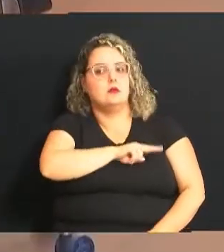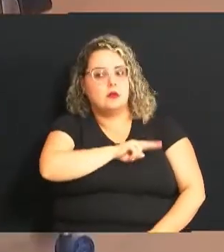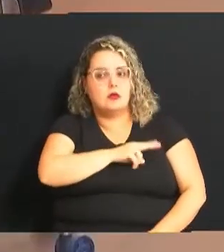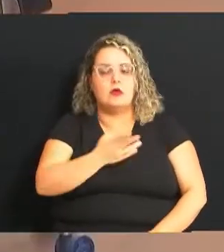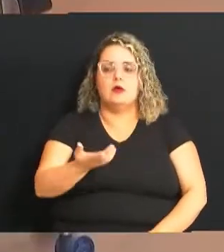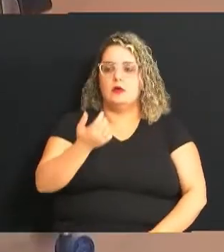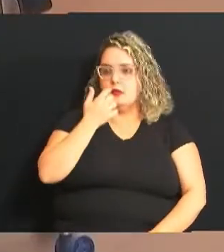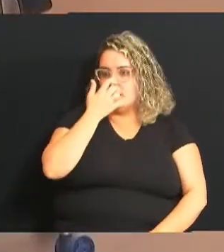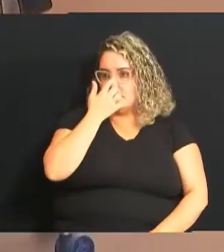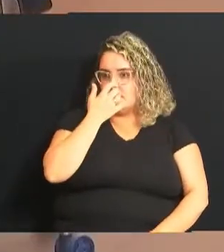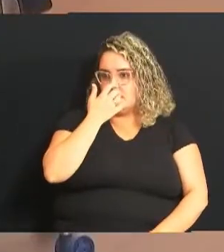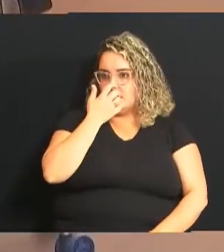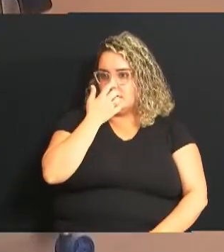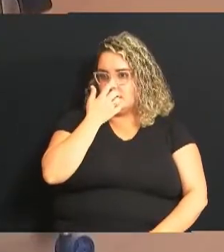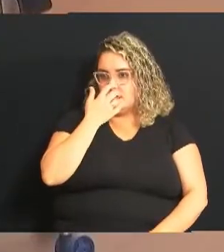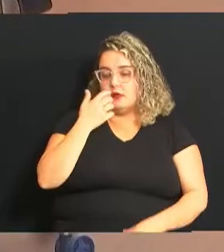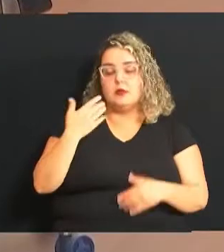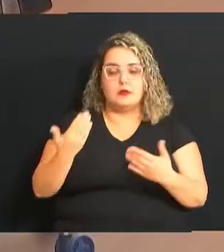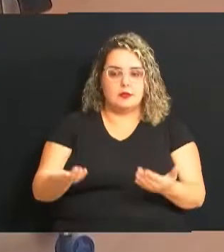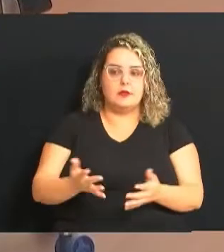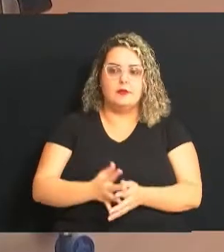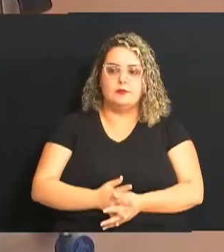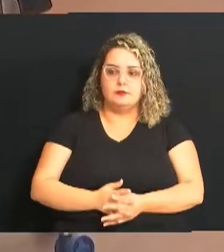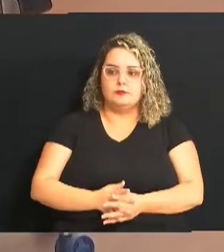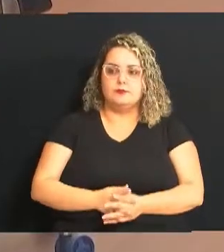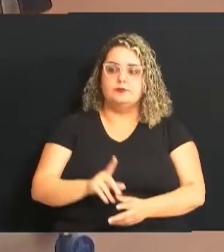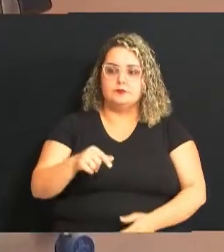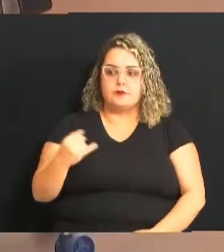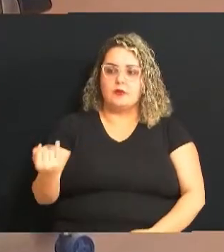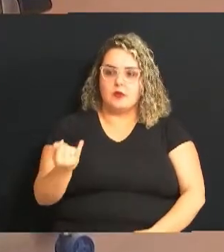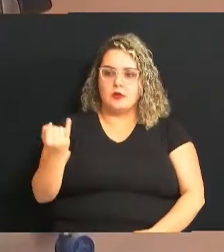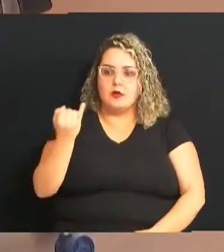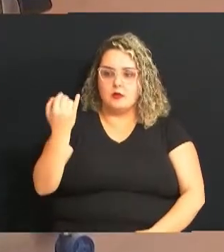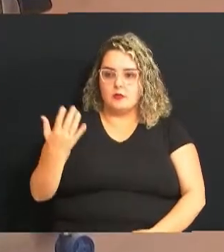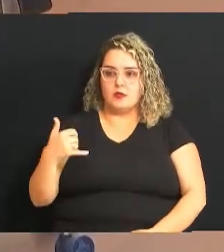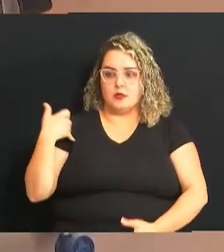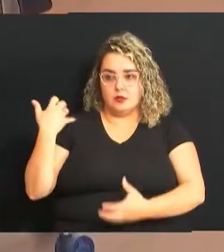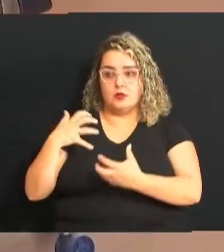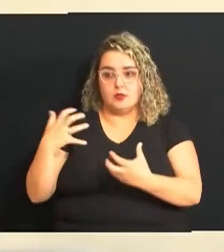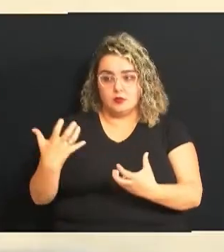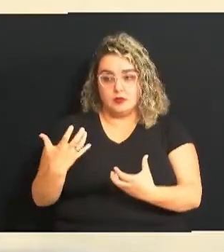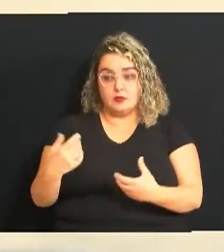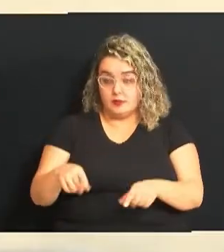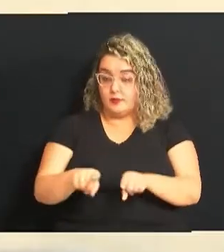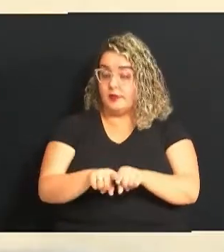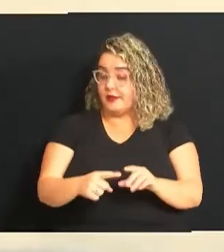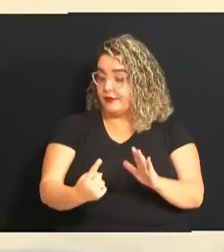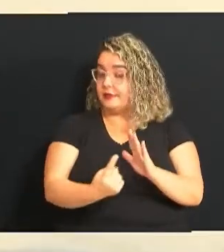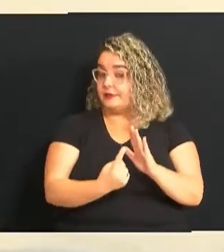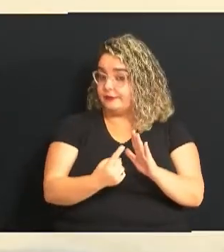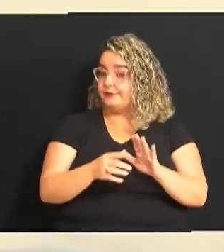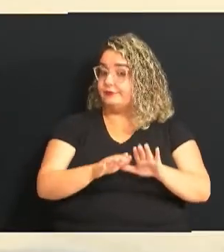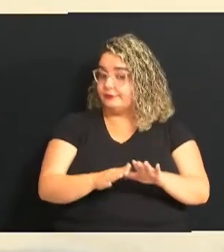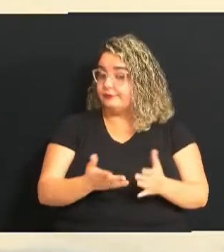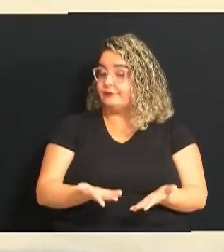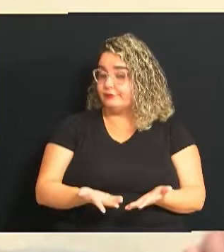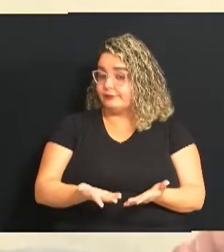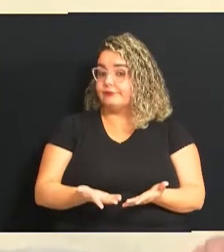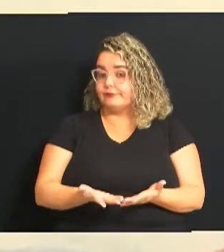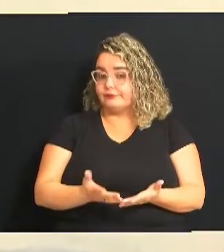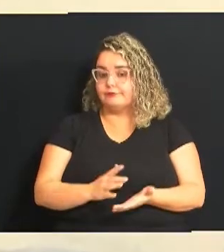Noras. Então, é importante a gente falar que o idoso também estava restrito à sua casa.